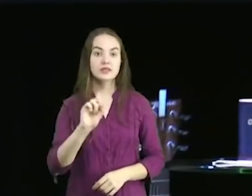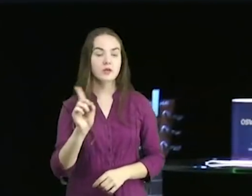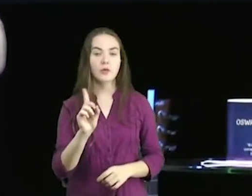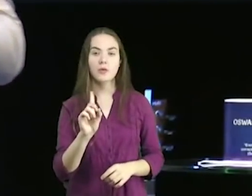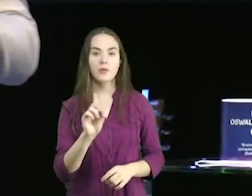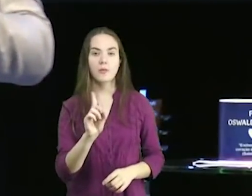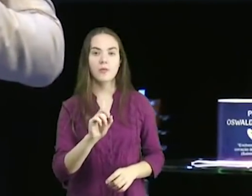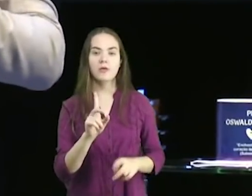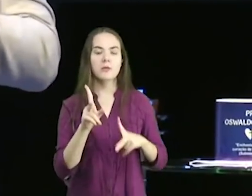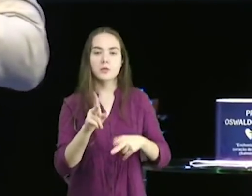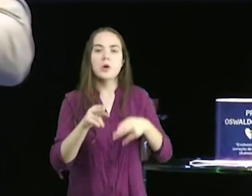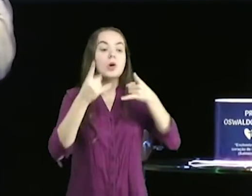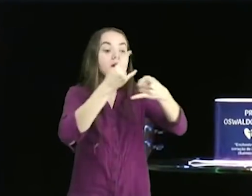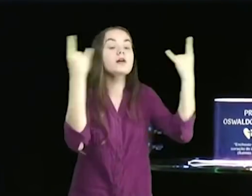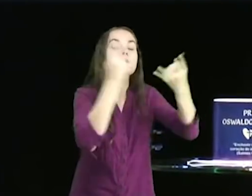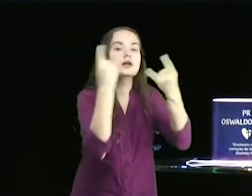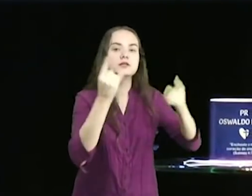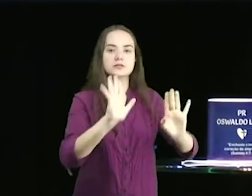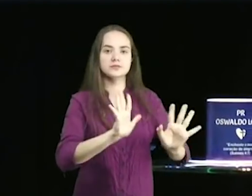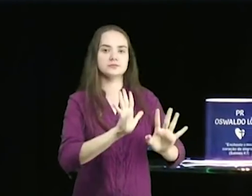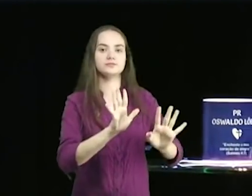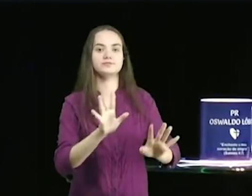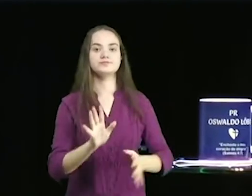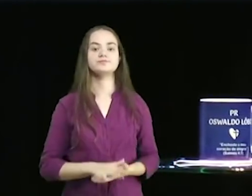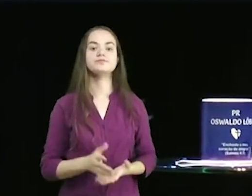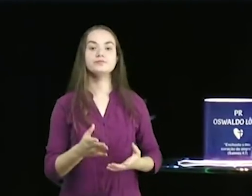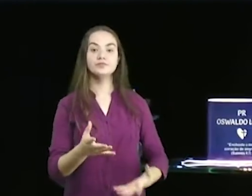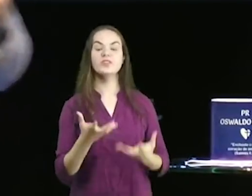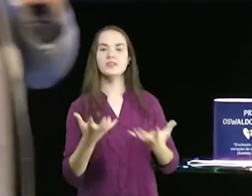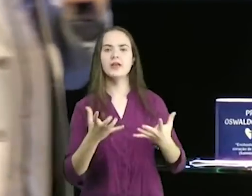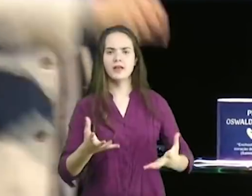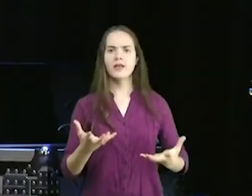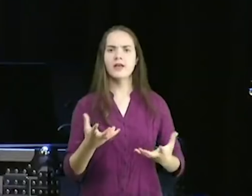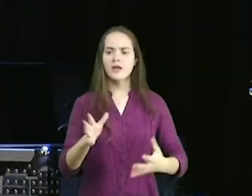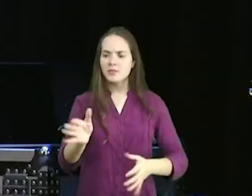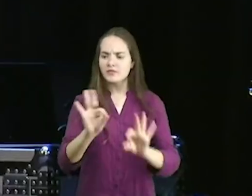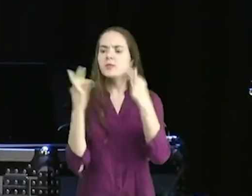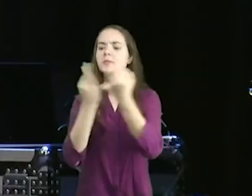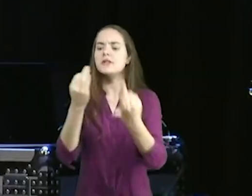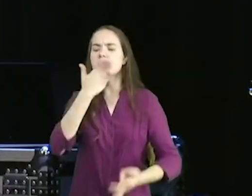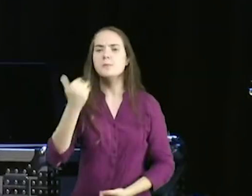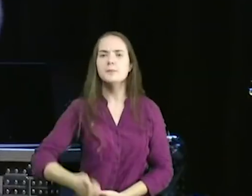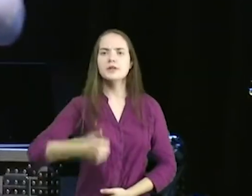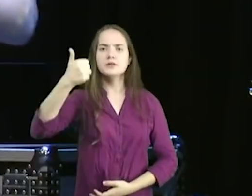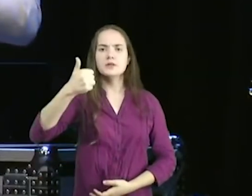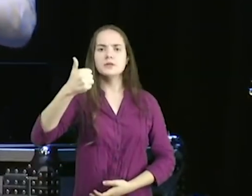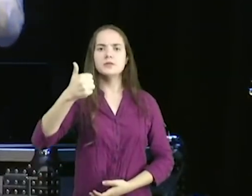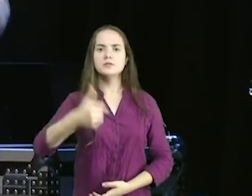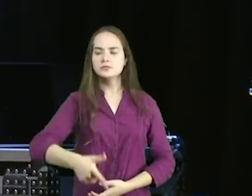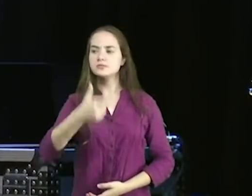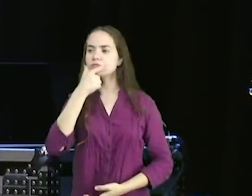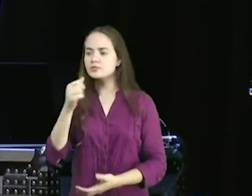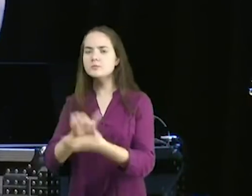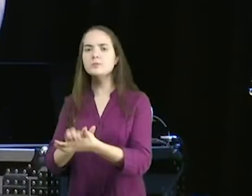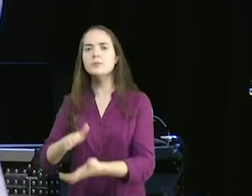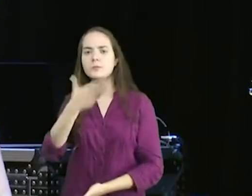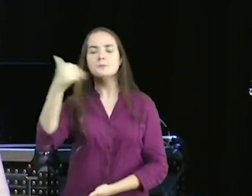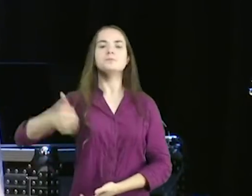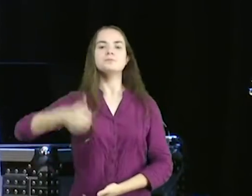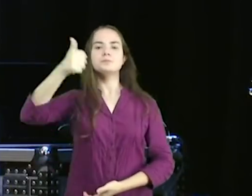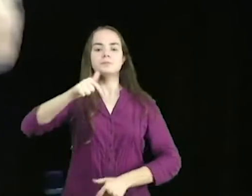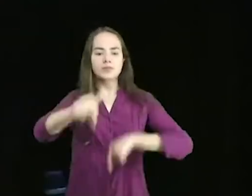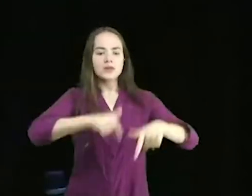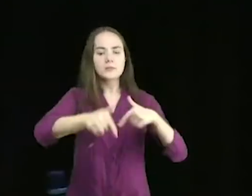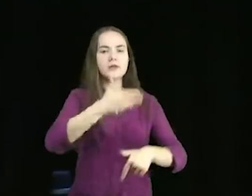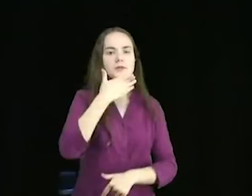ganância. Ambição é quando você quer uma família melhor, você quer uma esposa melhor, você quer um marido melhor, você quer um trabalho